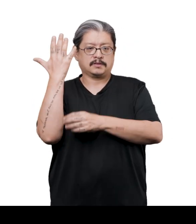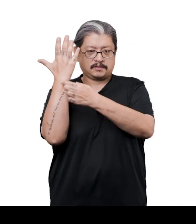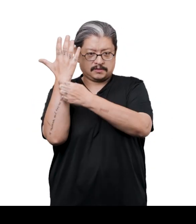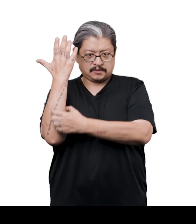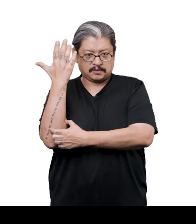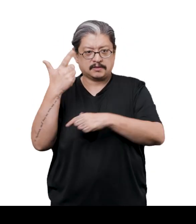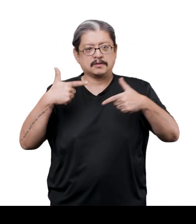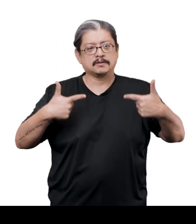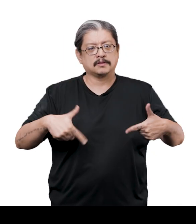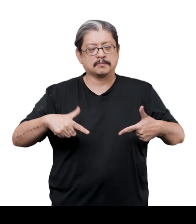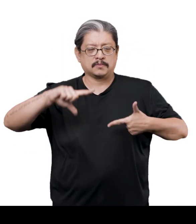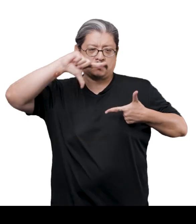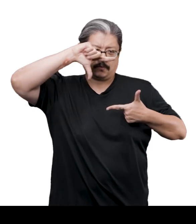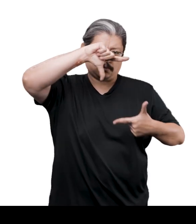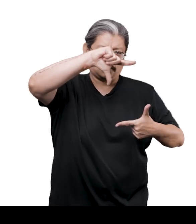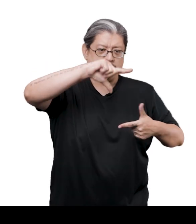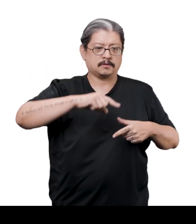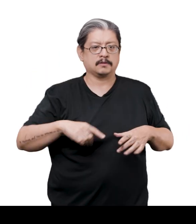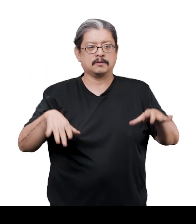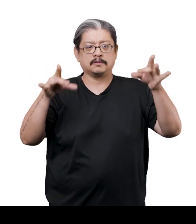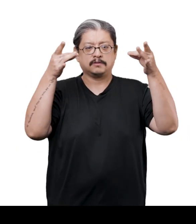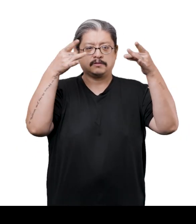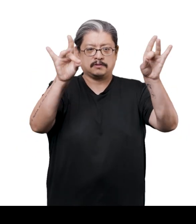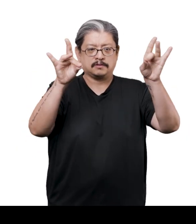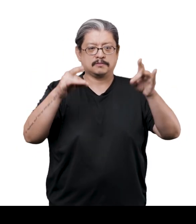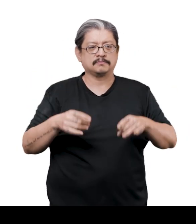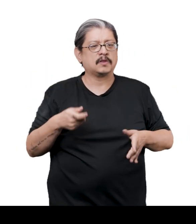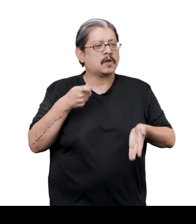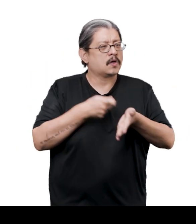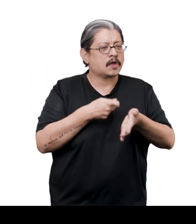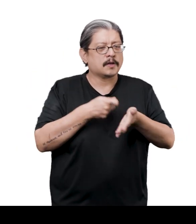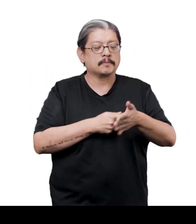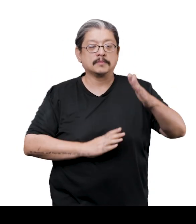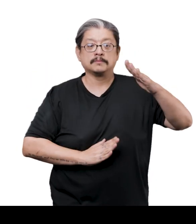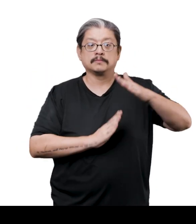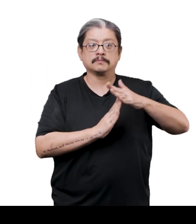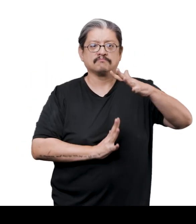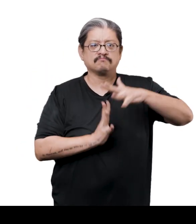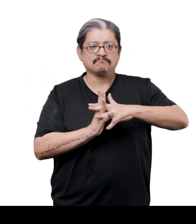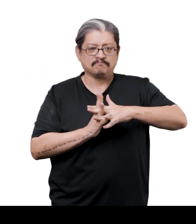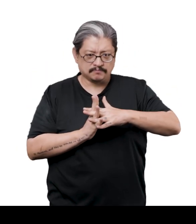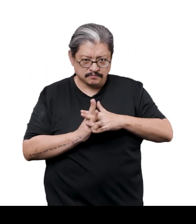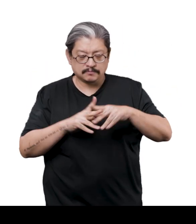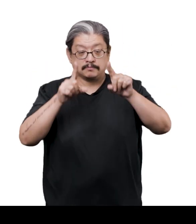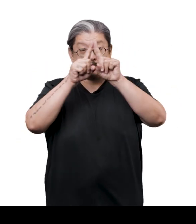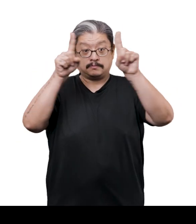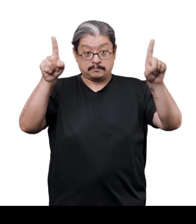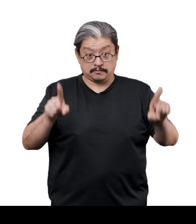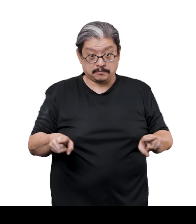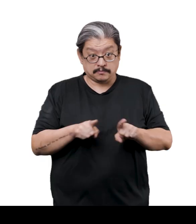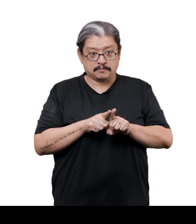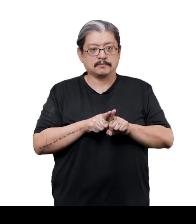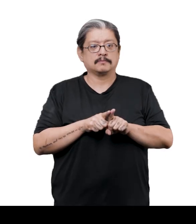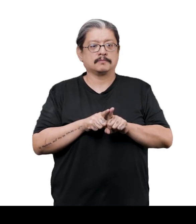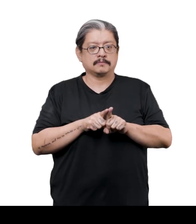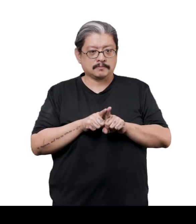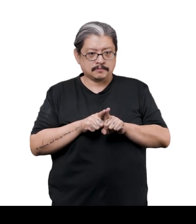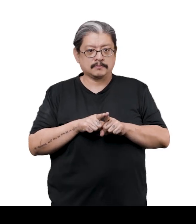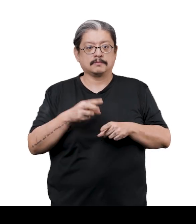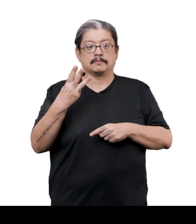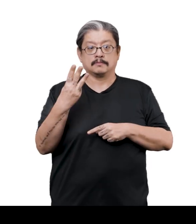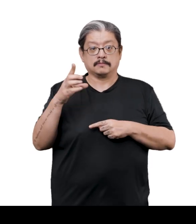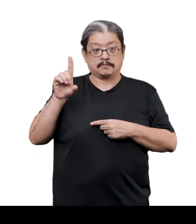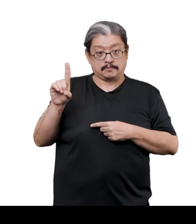seus trabalhos em painéis de compensado insistem em romper os limites da moldura e do bidimensional, levando